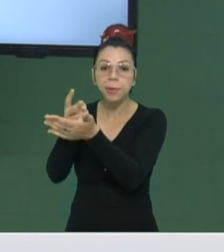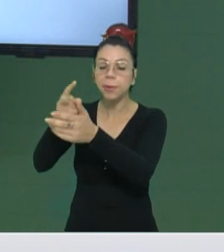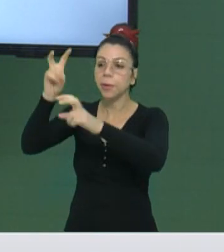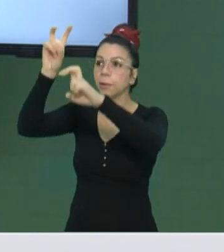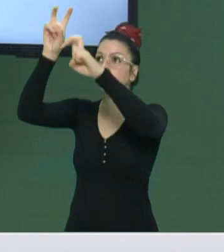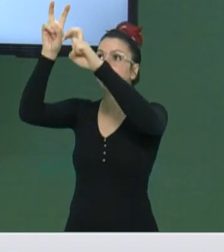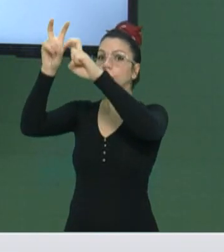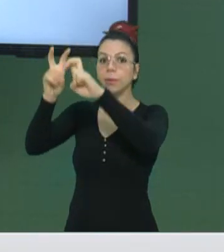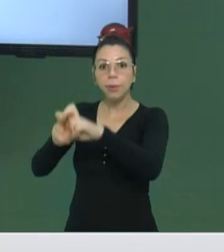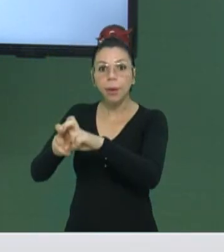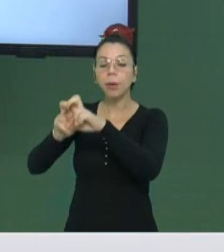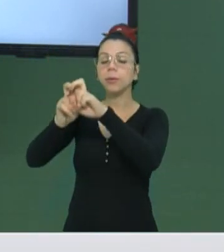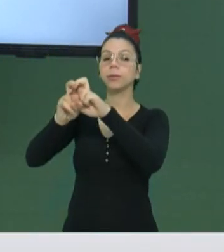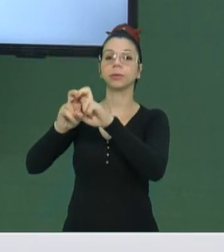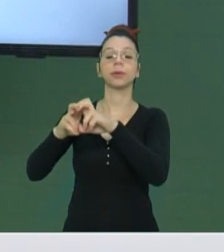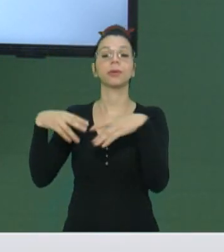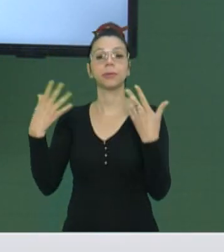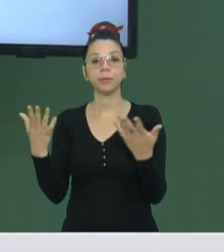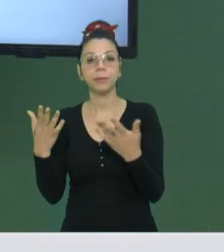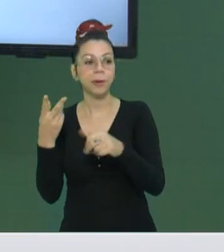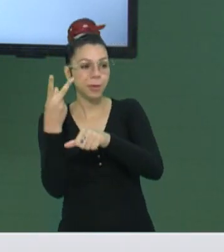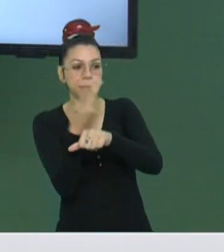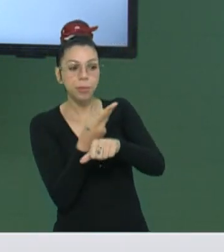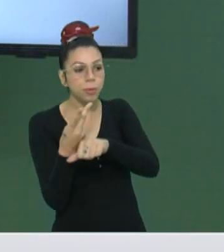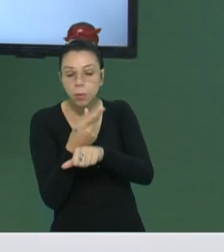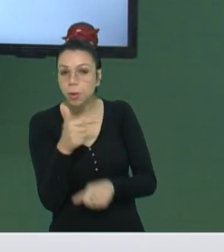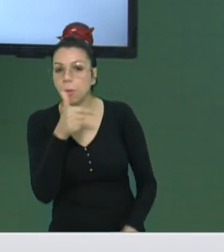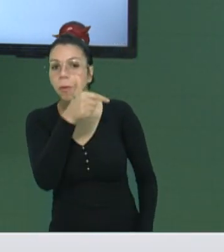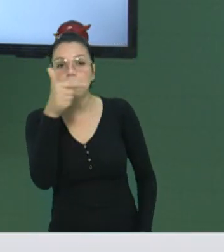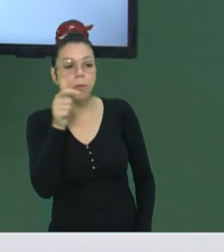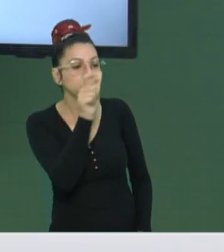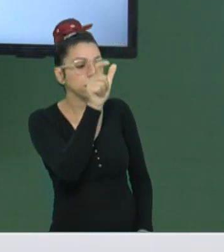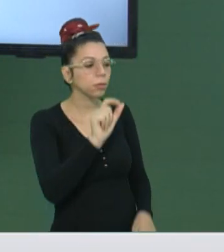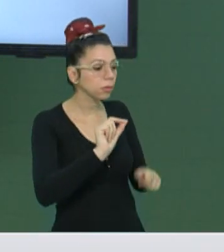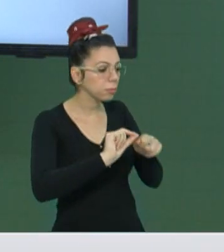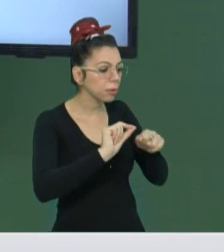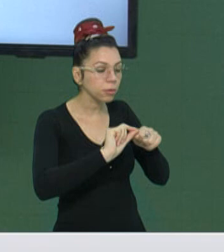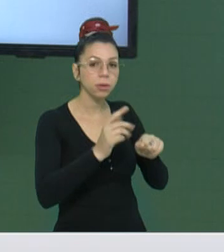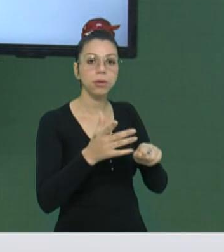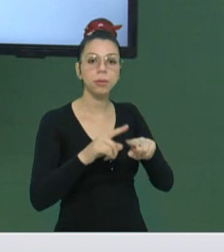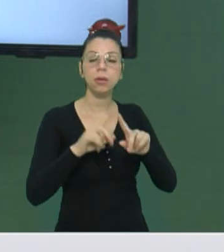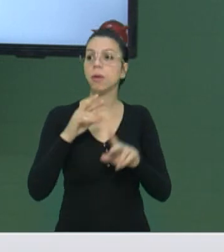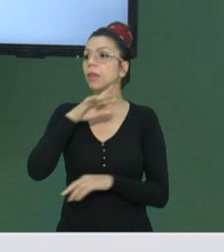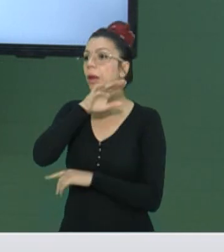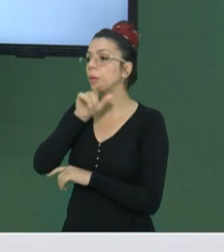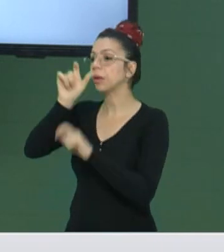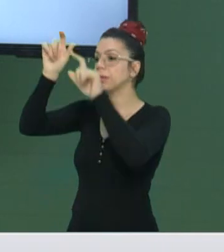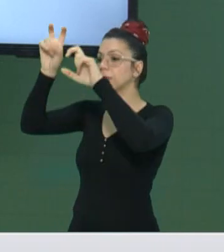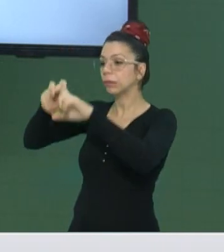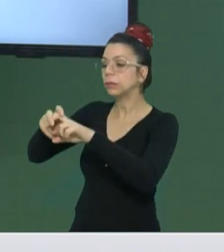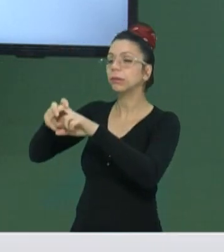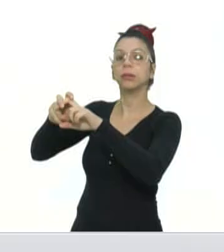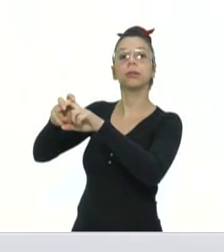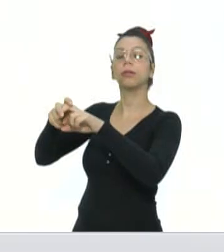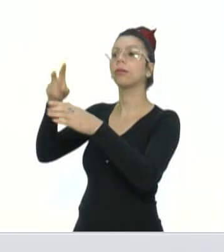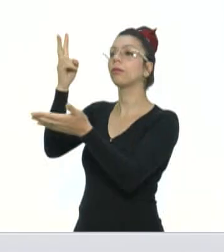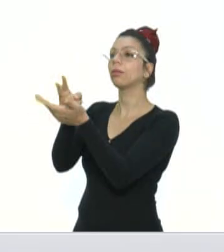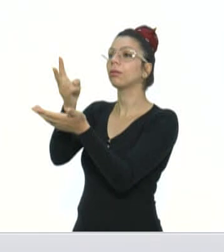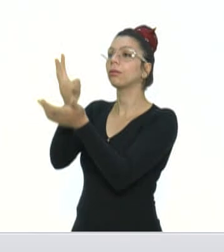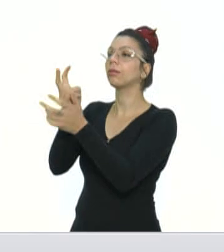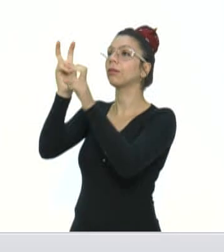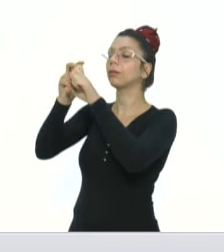procurar uma outra coisa para fazer, ele continua, tá ruim para ele, mas ele continua lá. Isso é o engraçado, né?